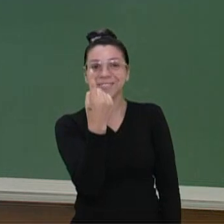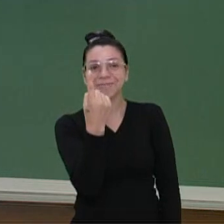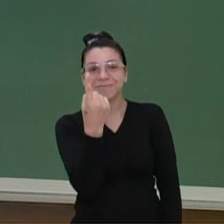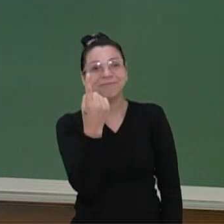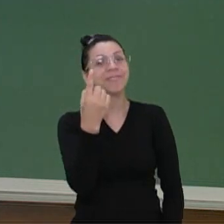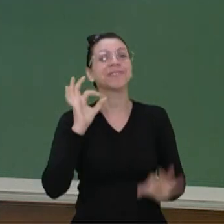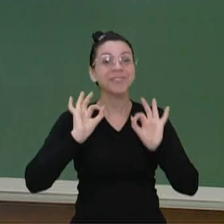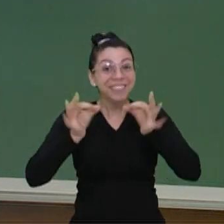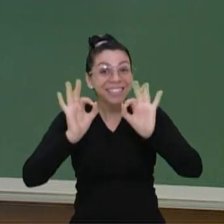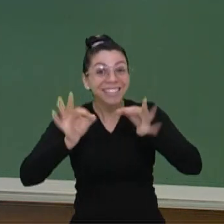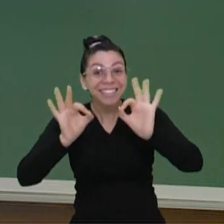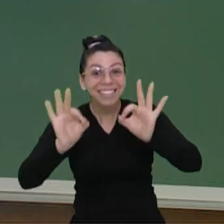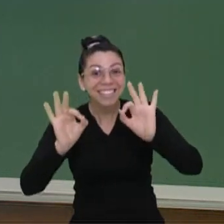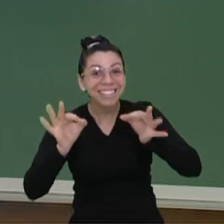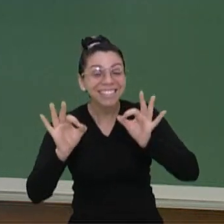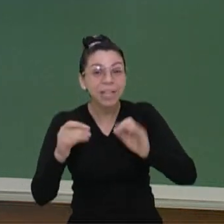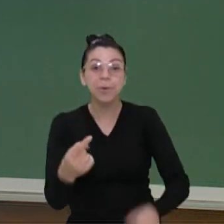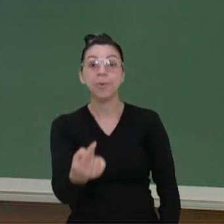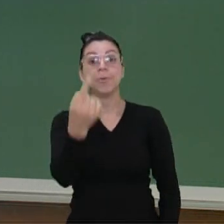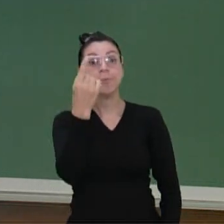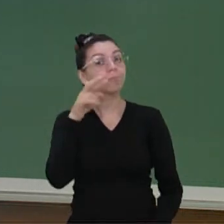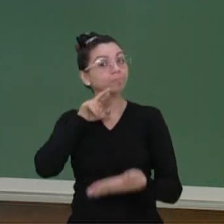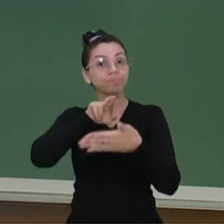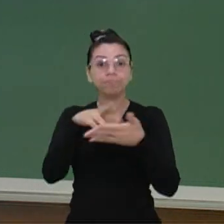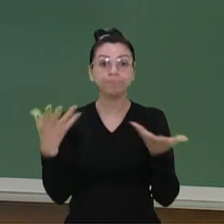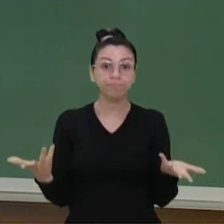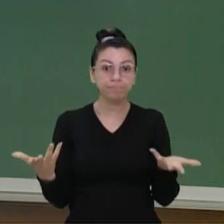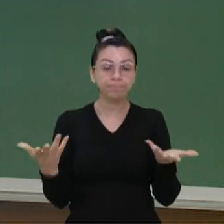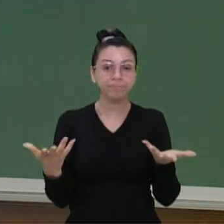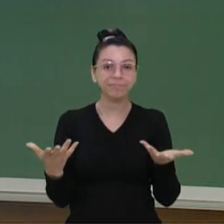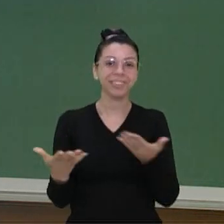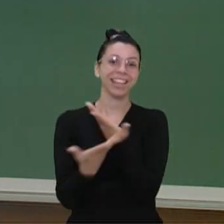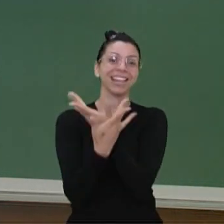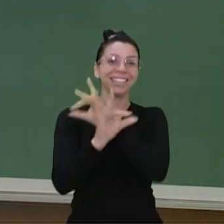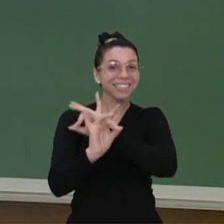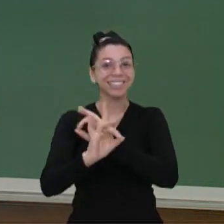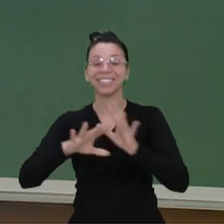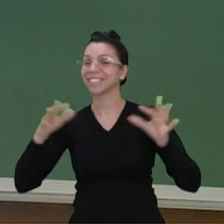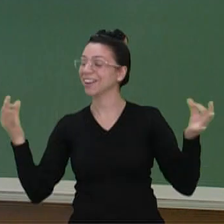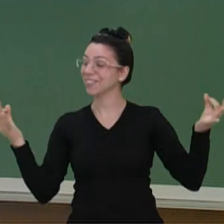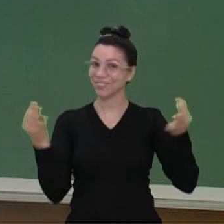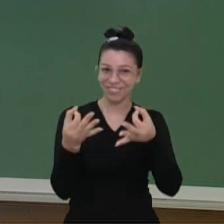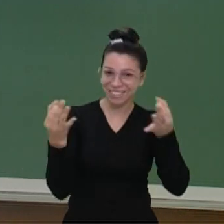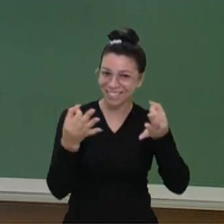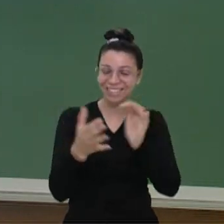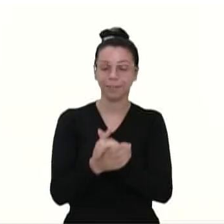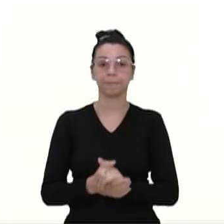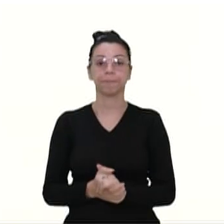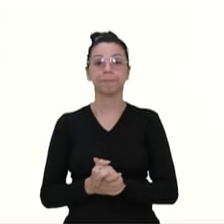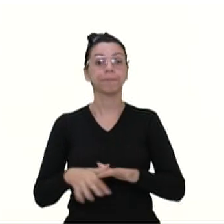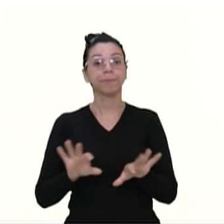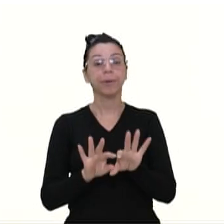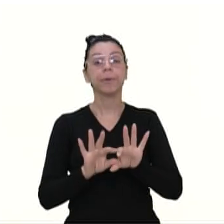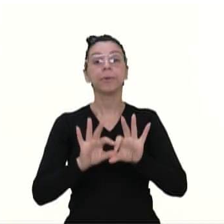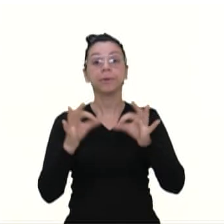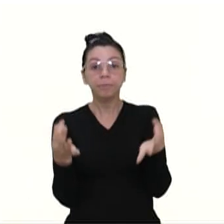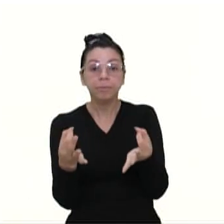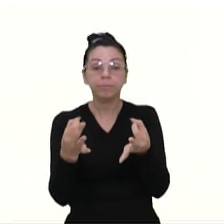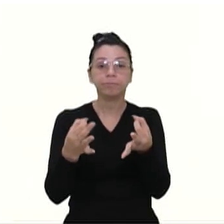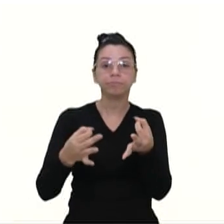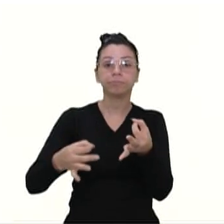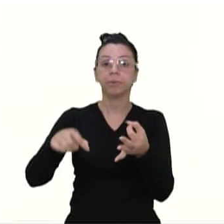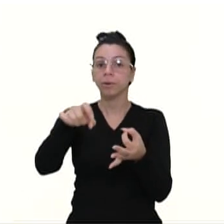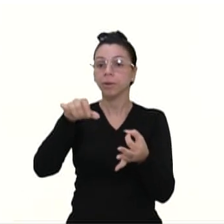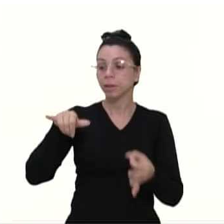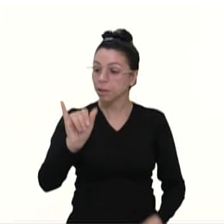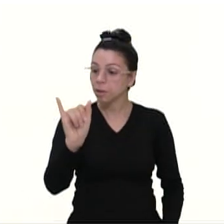1. Show? Olha só, 1 como resultado. Elaine está arrebentando, hein? Simplificou y igual a 1. Mais